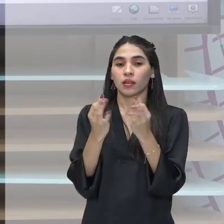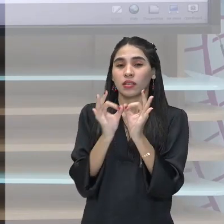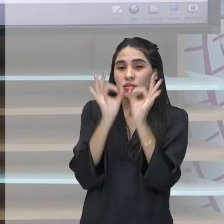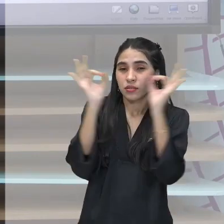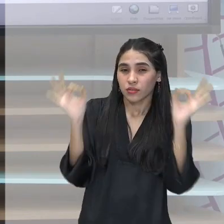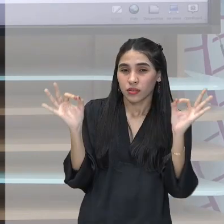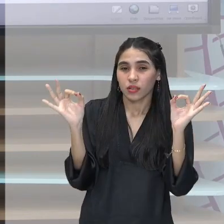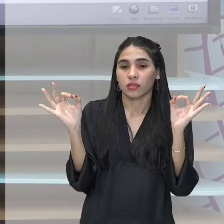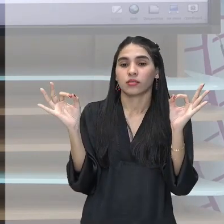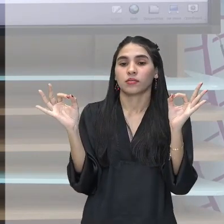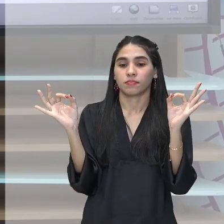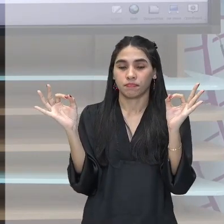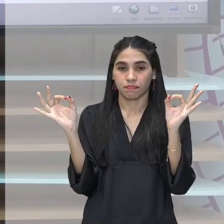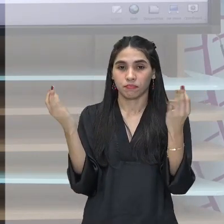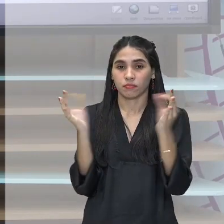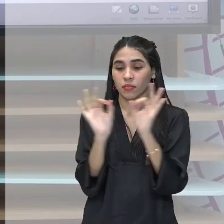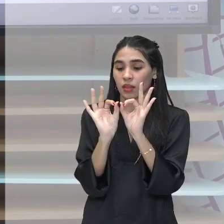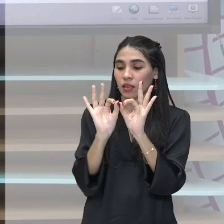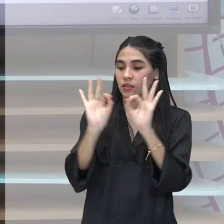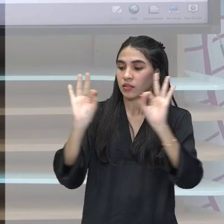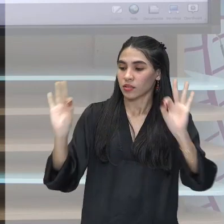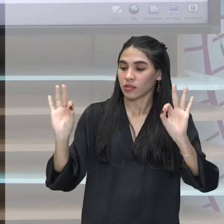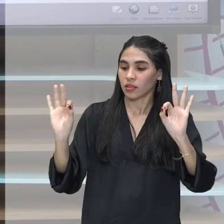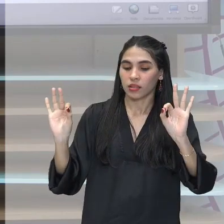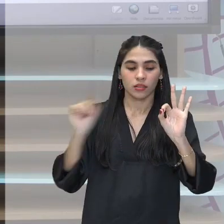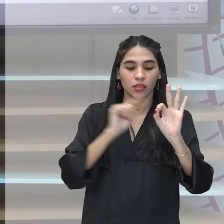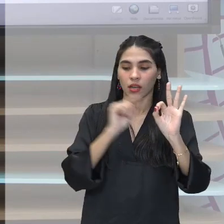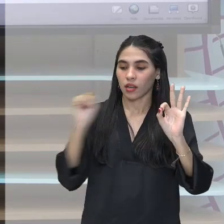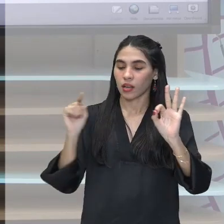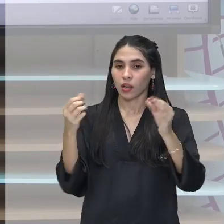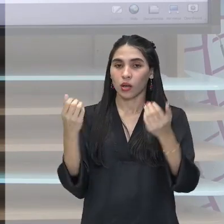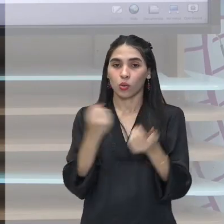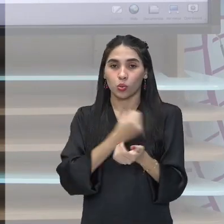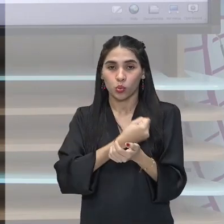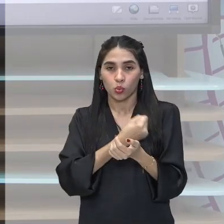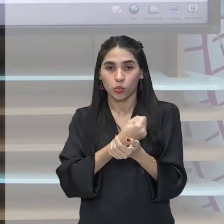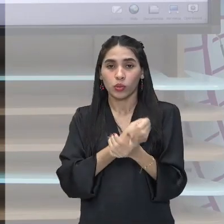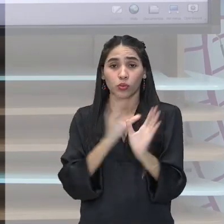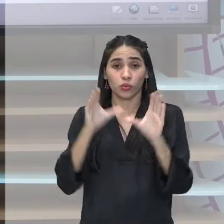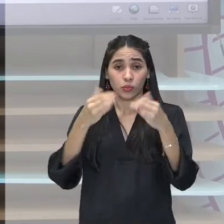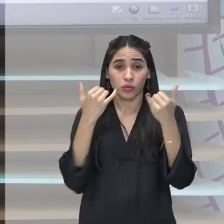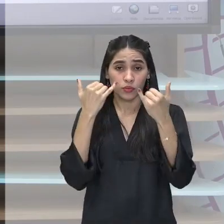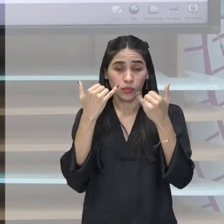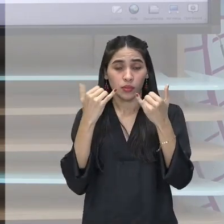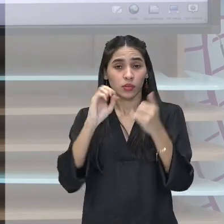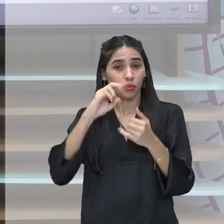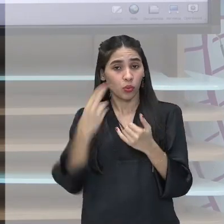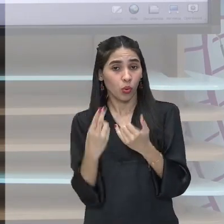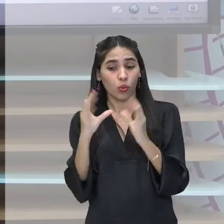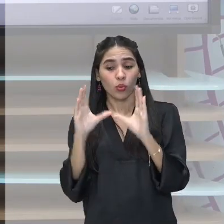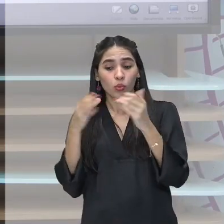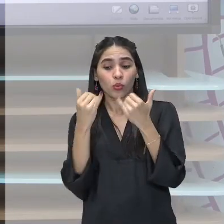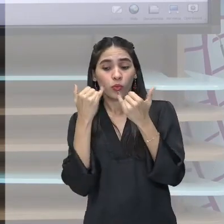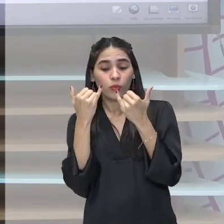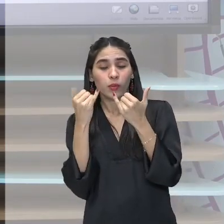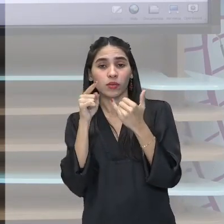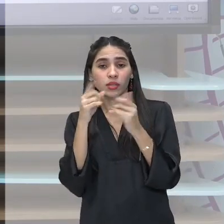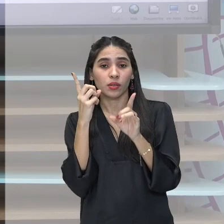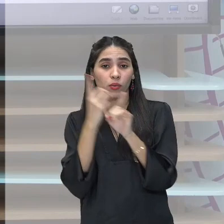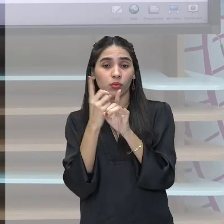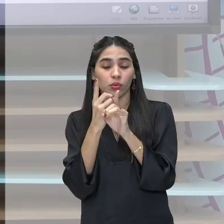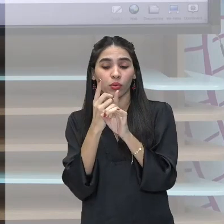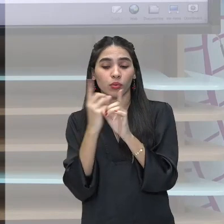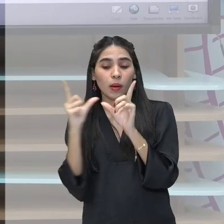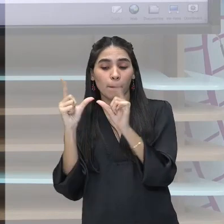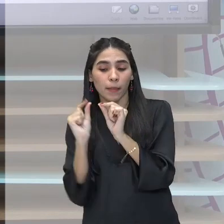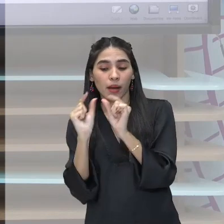distante, certo, o teu tratamento foi dado ou quão distante esse tratamento está